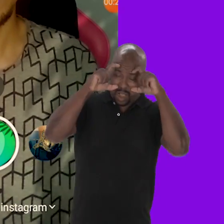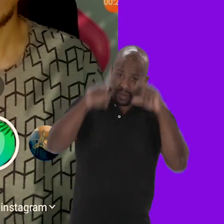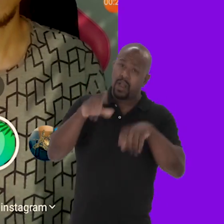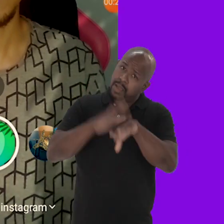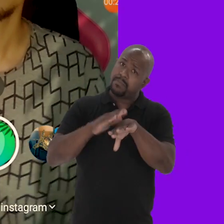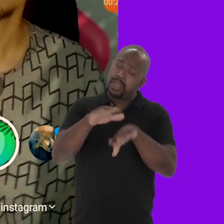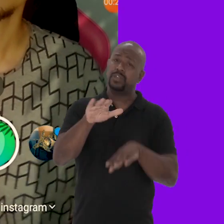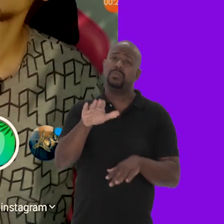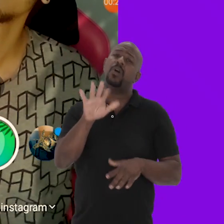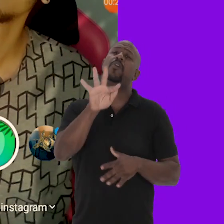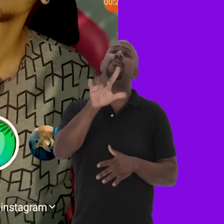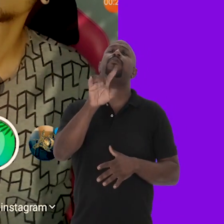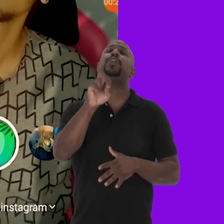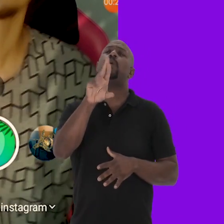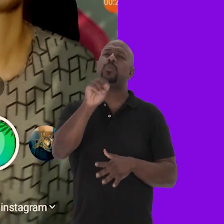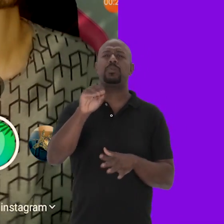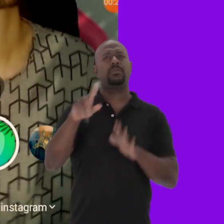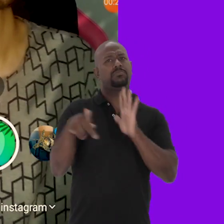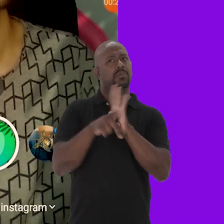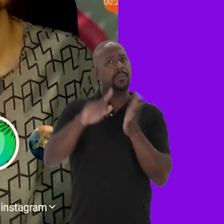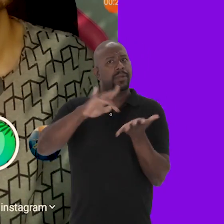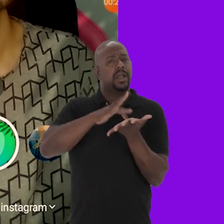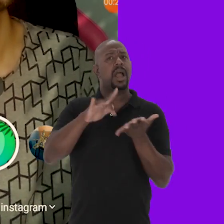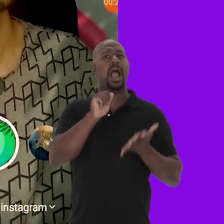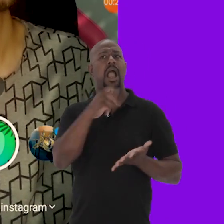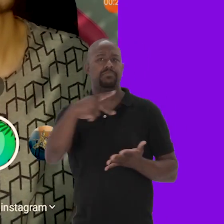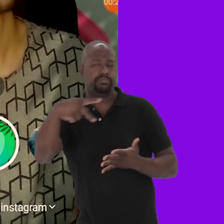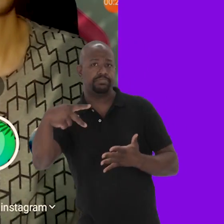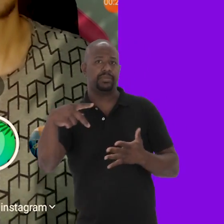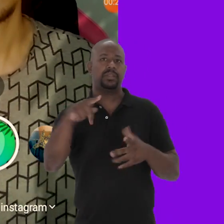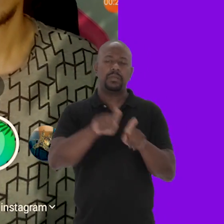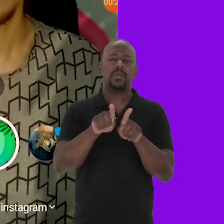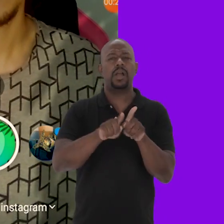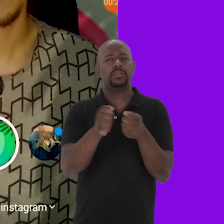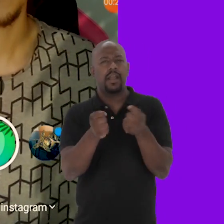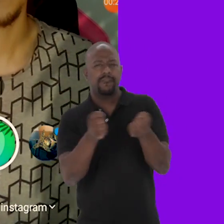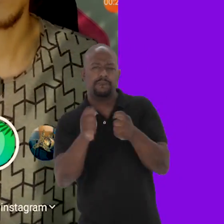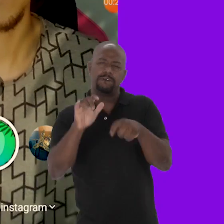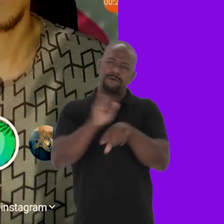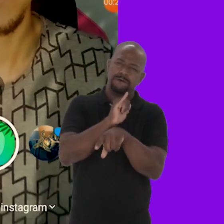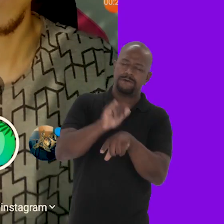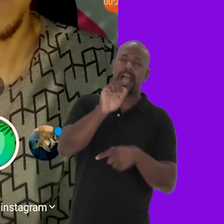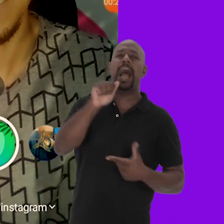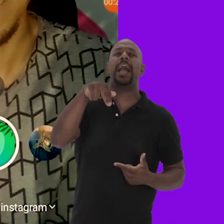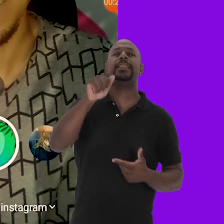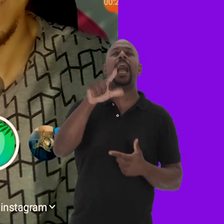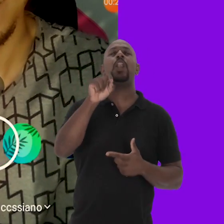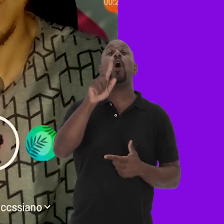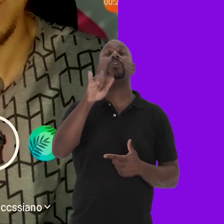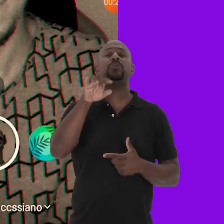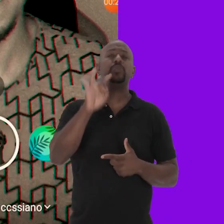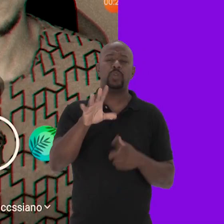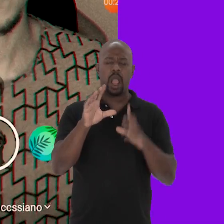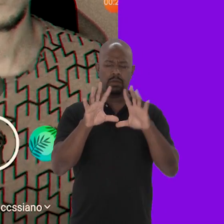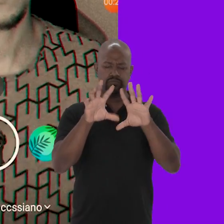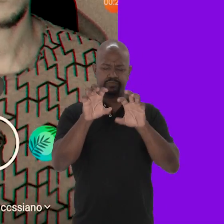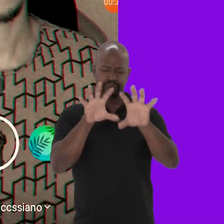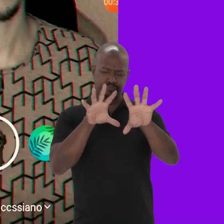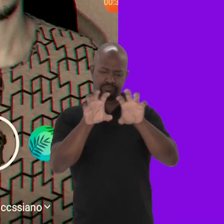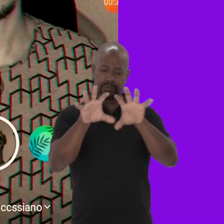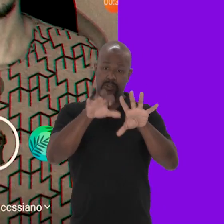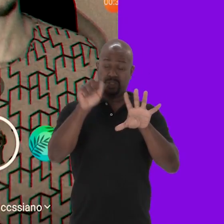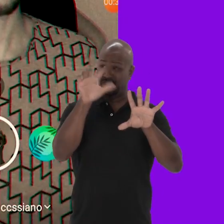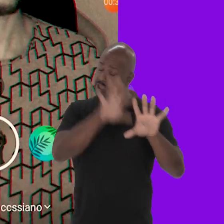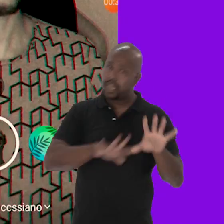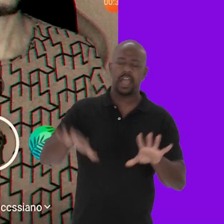foram inseridos por esses filtros, mas que também podem emular o funcionamento desses filtros analógicos, mexendo só na